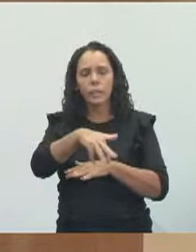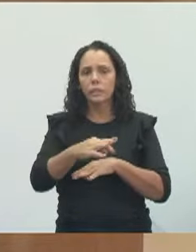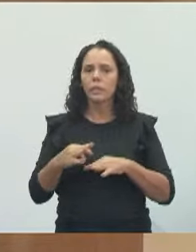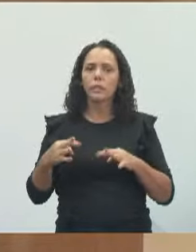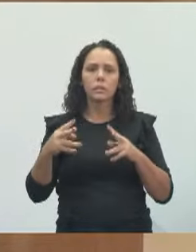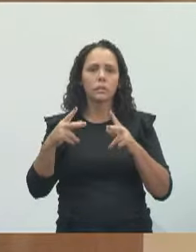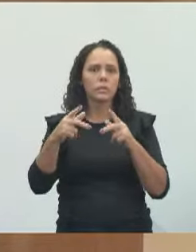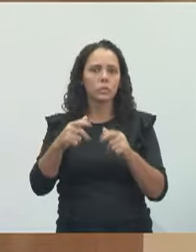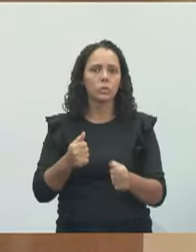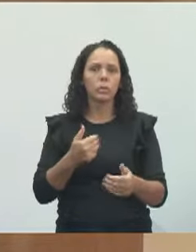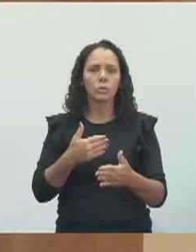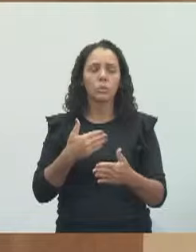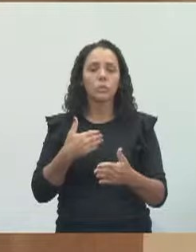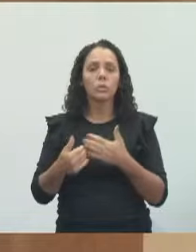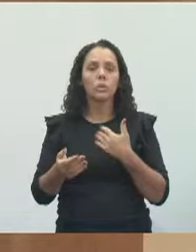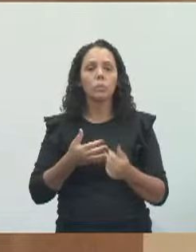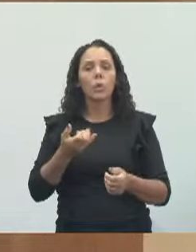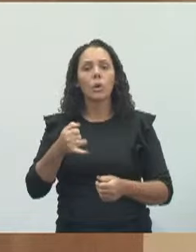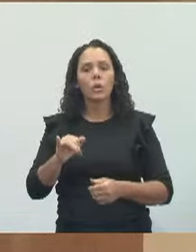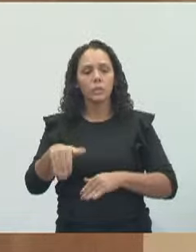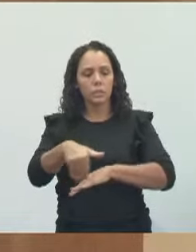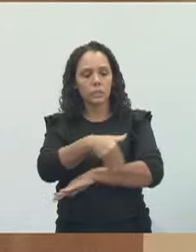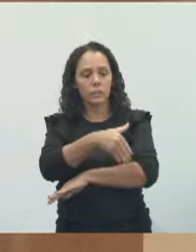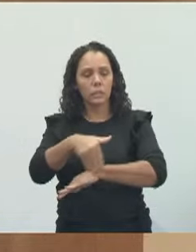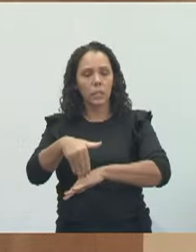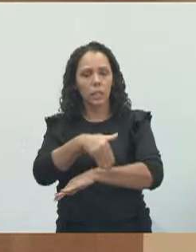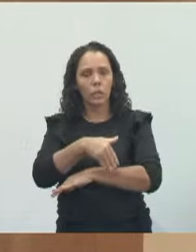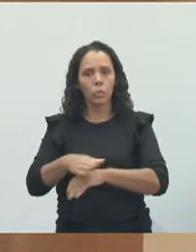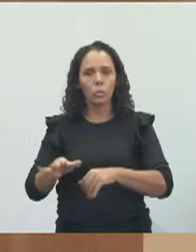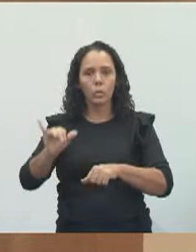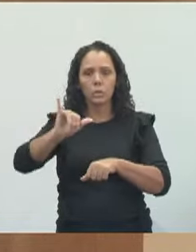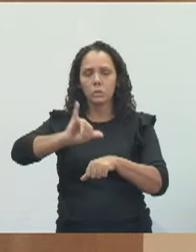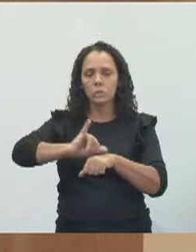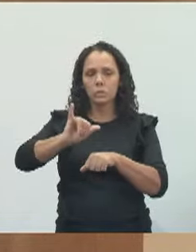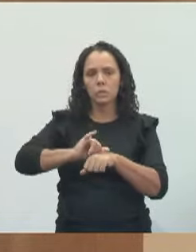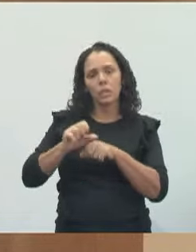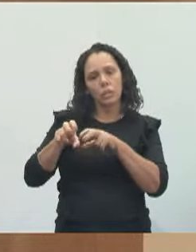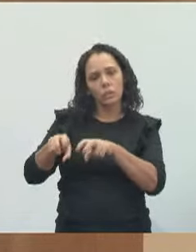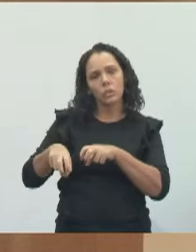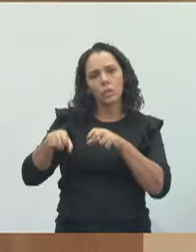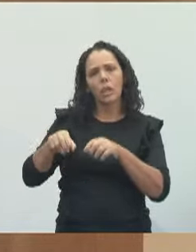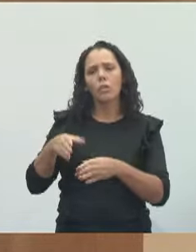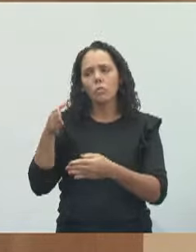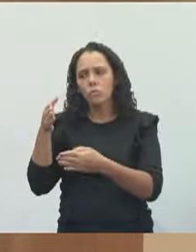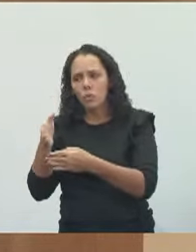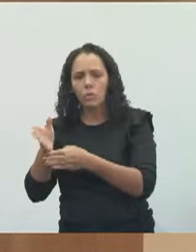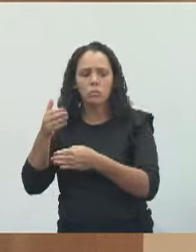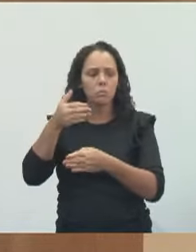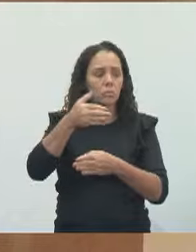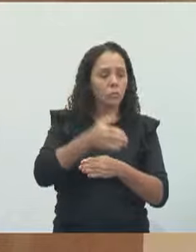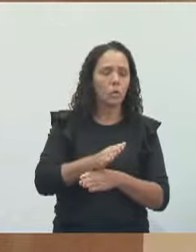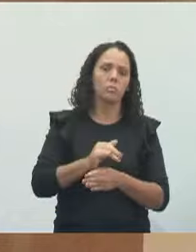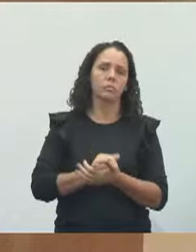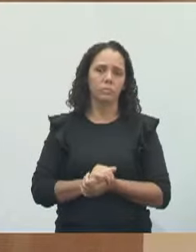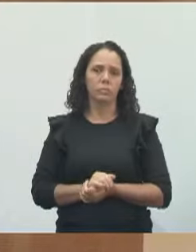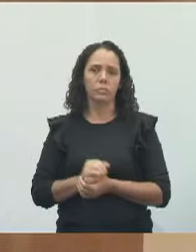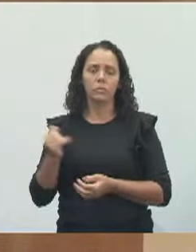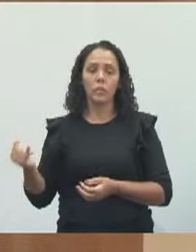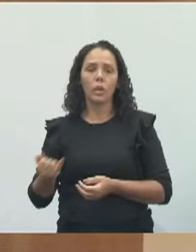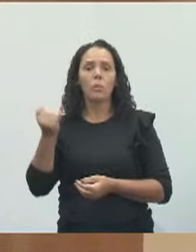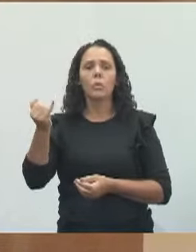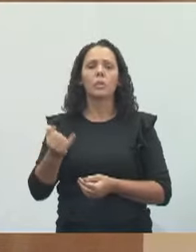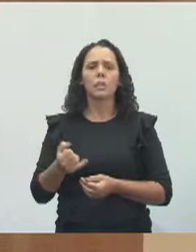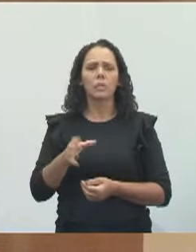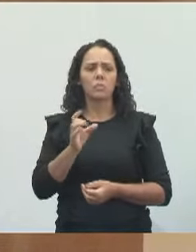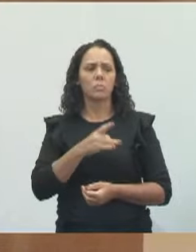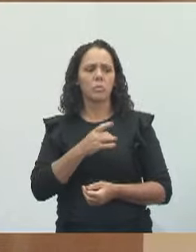né, seja ela na cidade ou seja no sítio. Eu acho que isso que é importante, né? Aqui é um vereador que não tem medo de colocar o pé no barro.